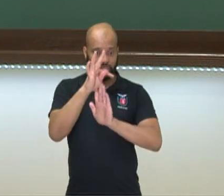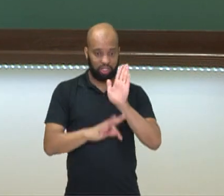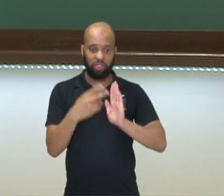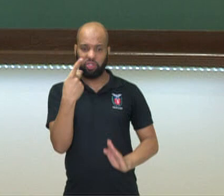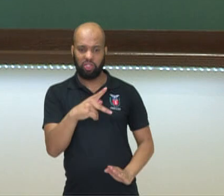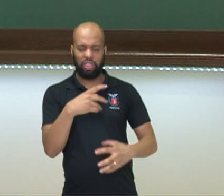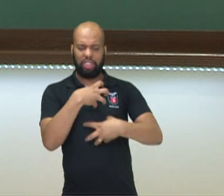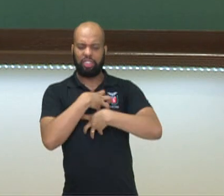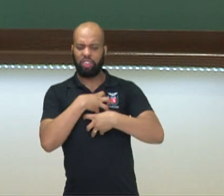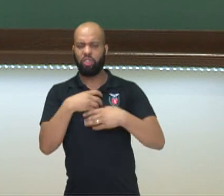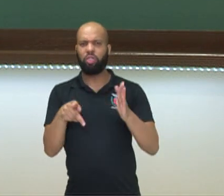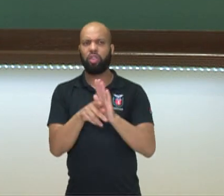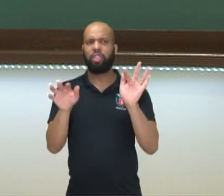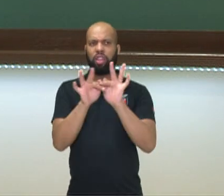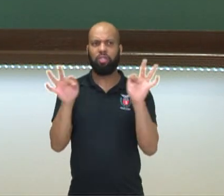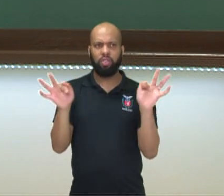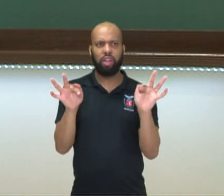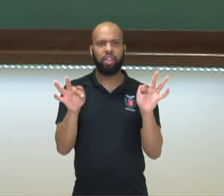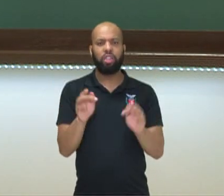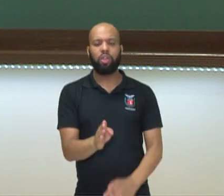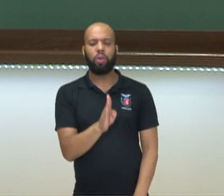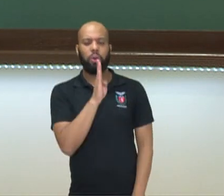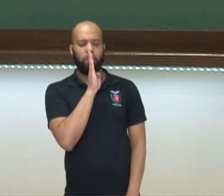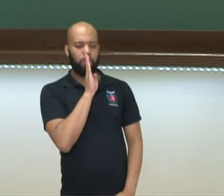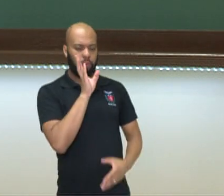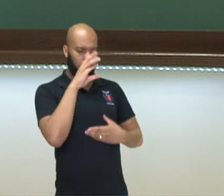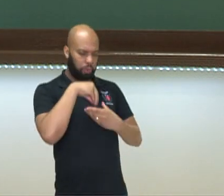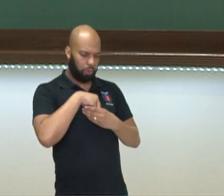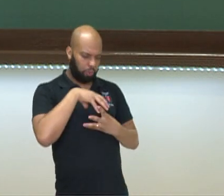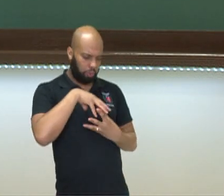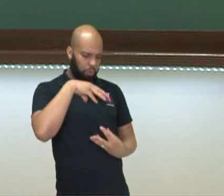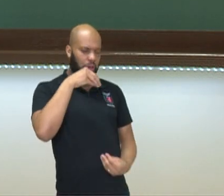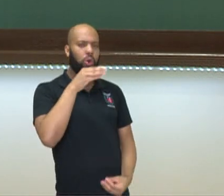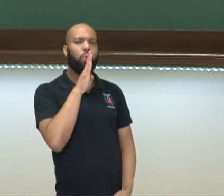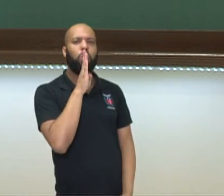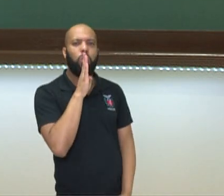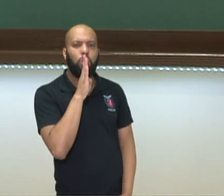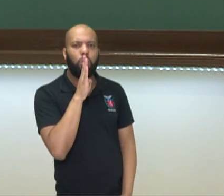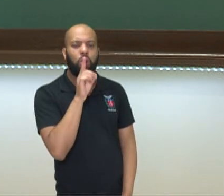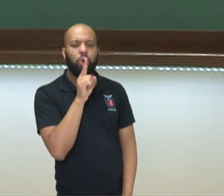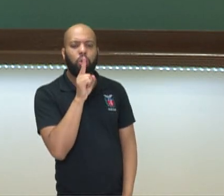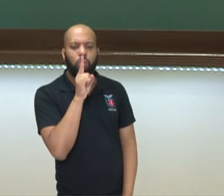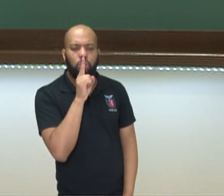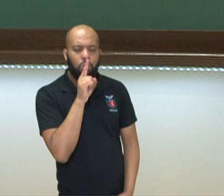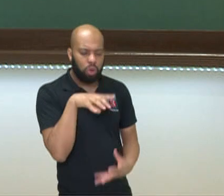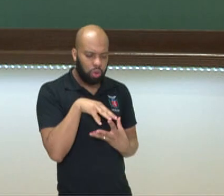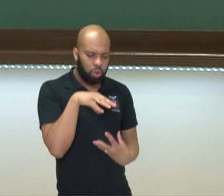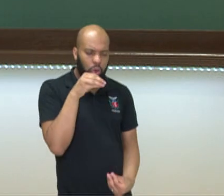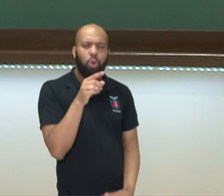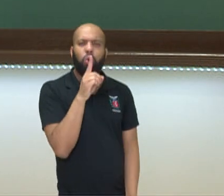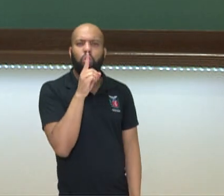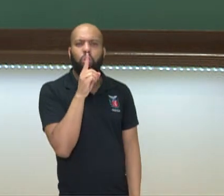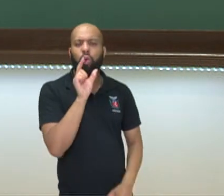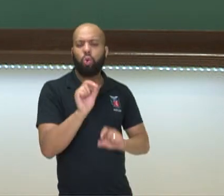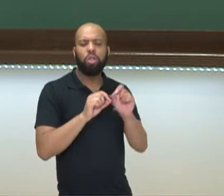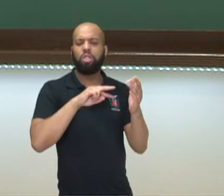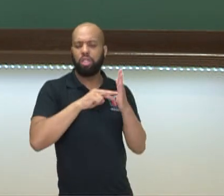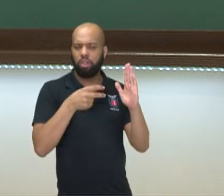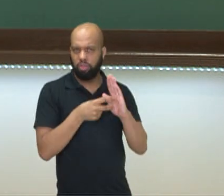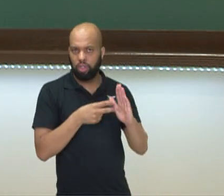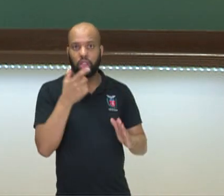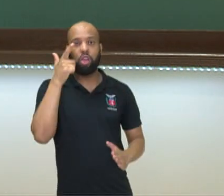o sentido da frase ter silêncio dentro da alma, o que significa ter silêncio dentro da alma para